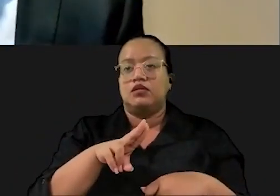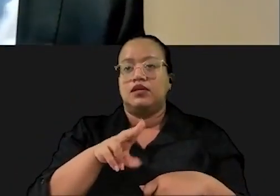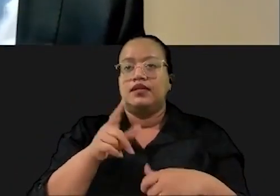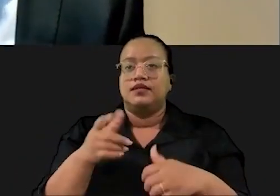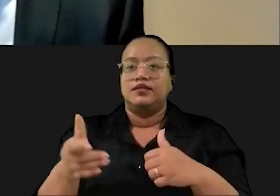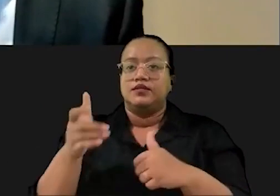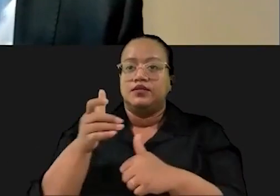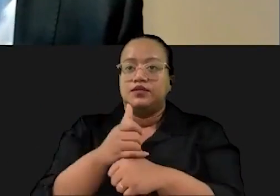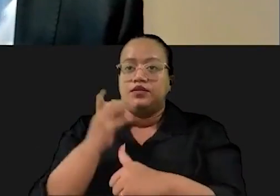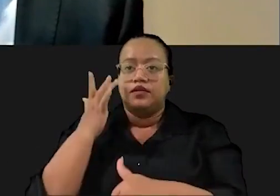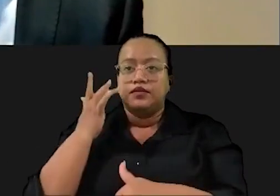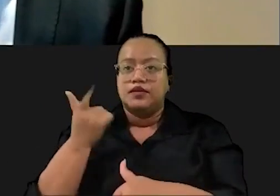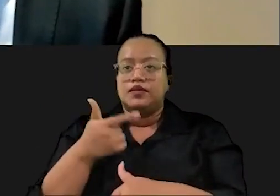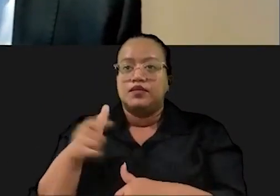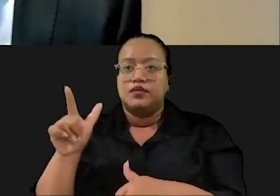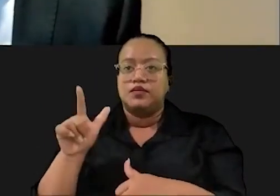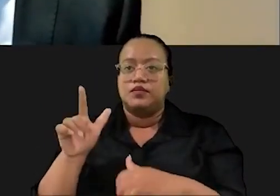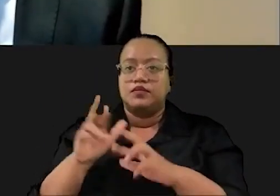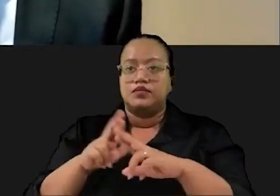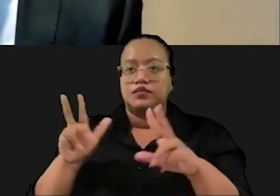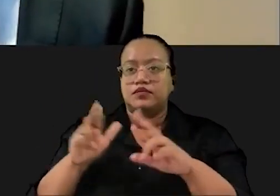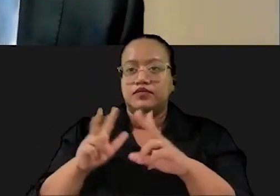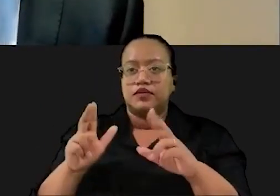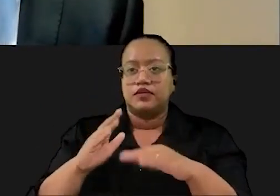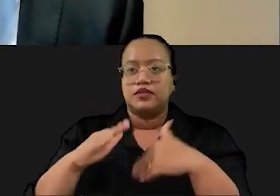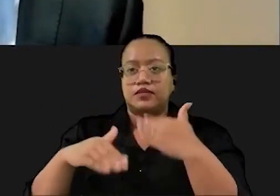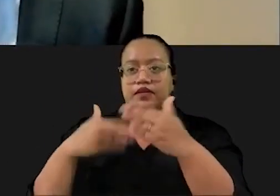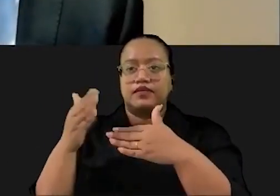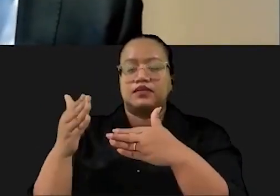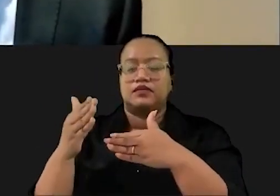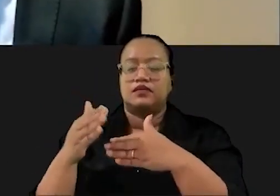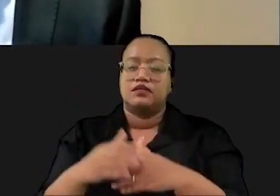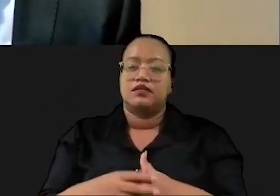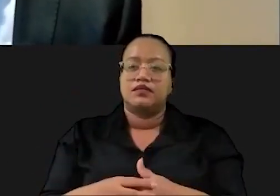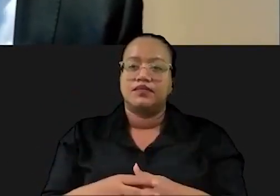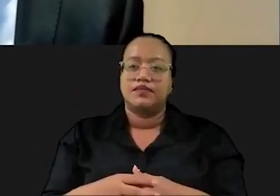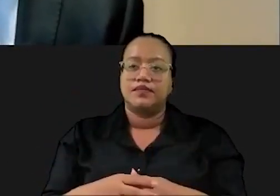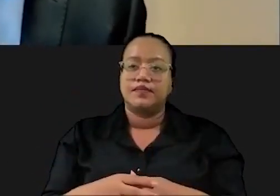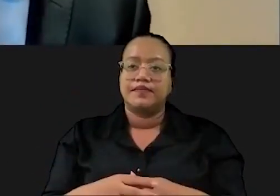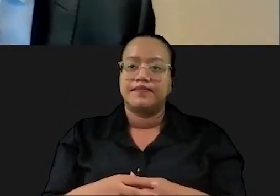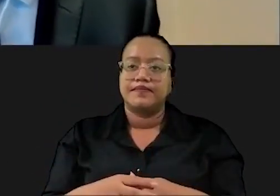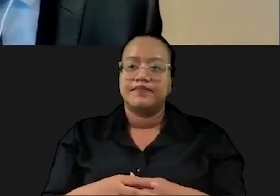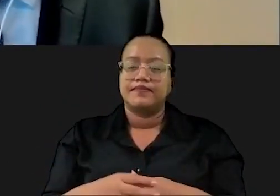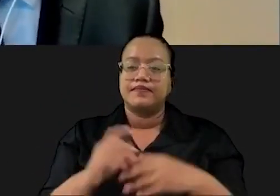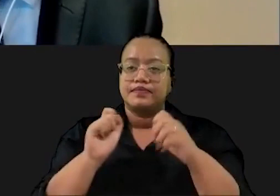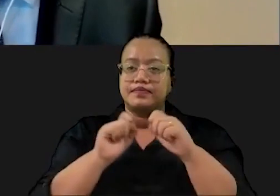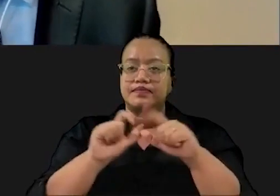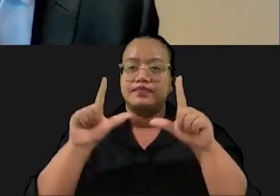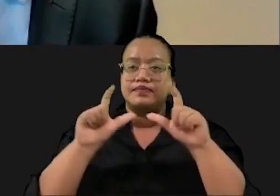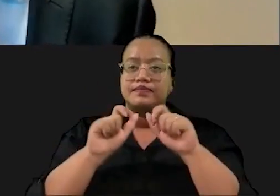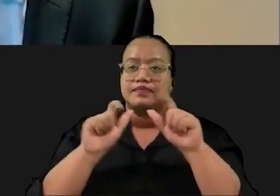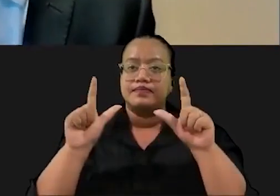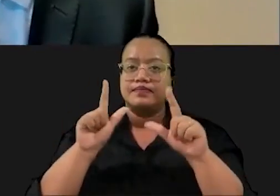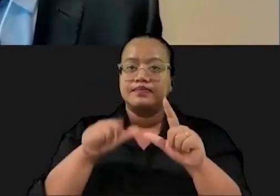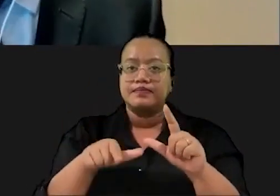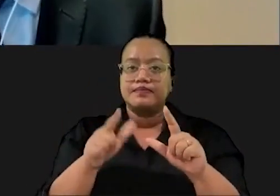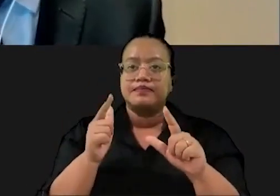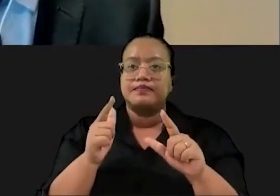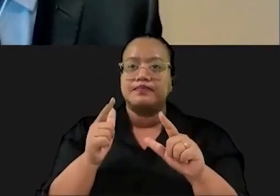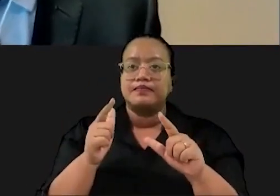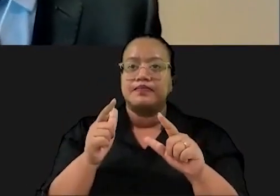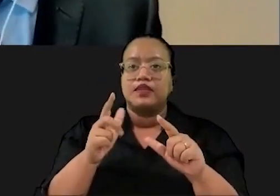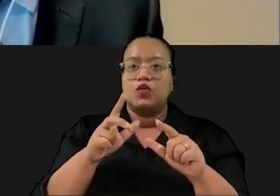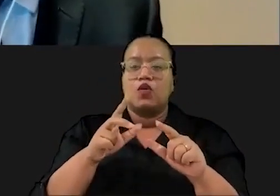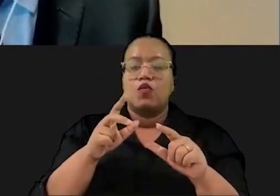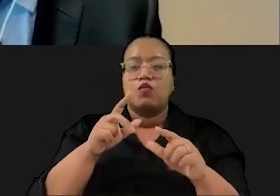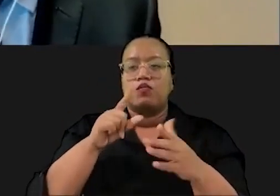avançada. Tratar as telas, então, como artefatos descartáveis. E a gente poderia, para melhorar essa